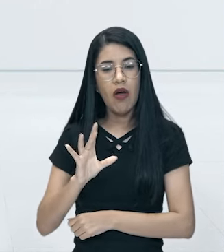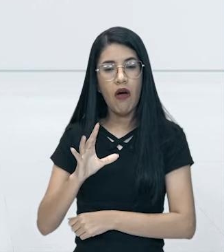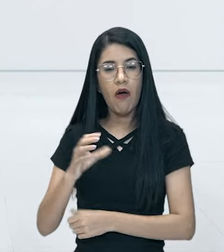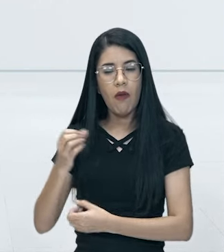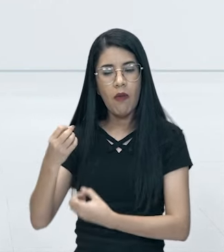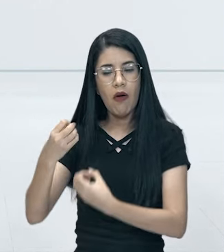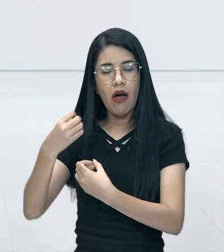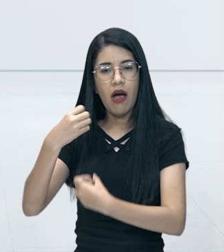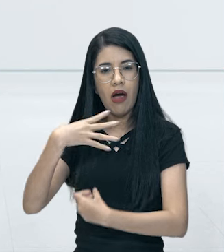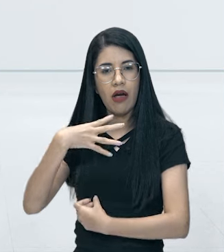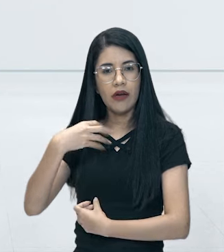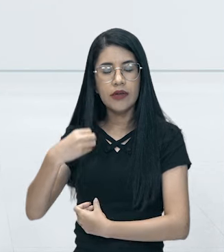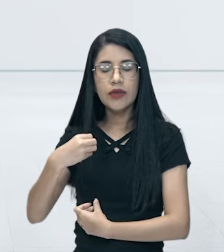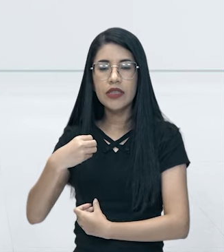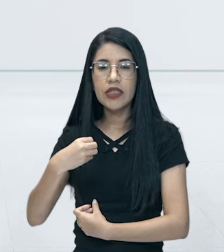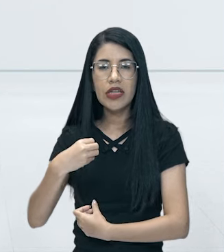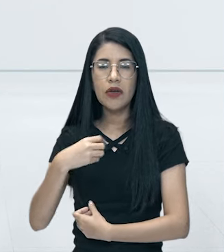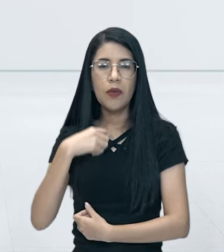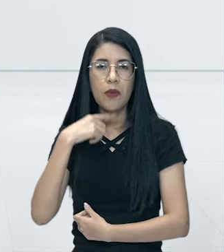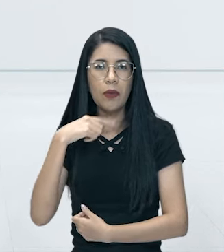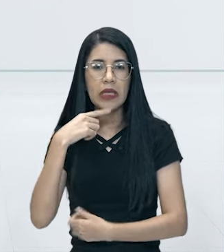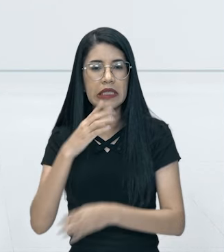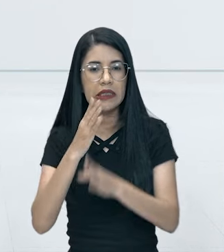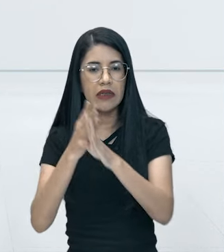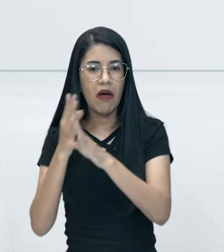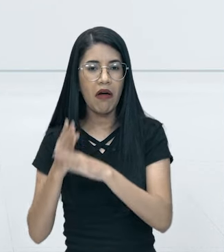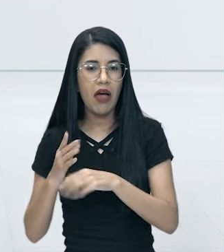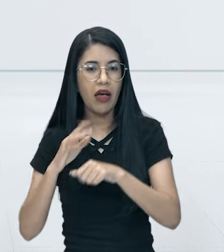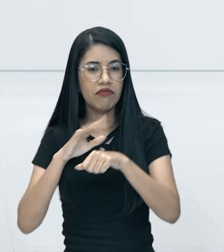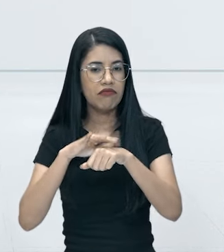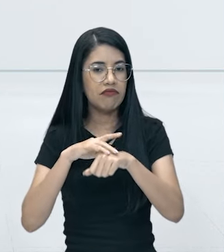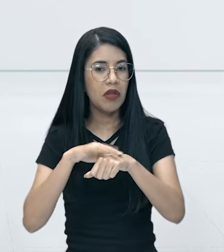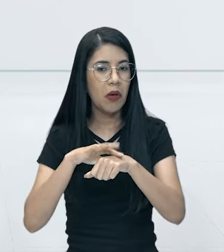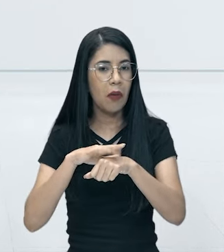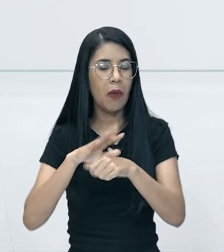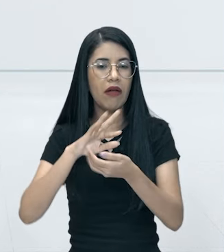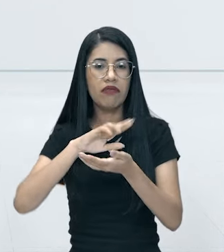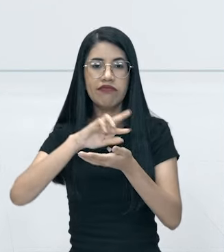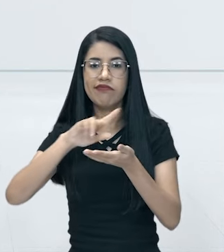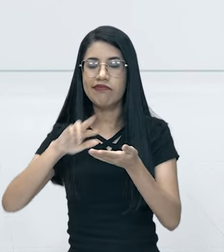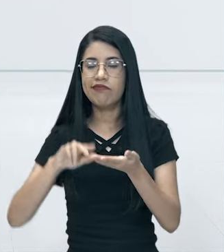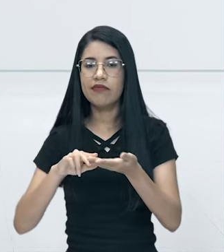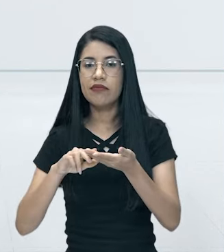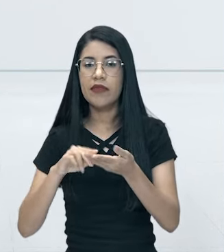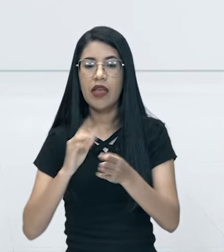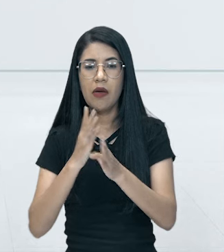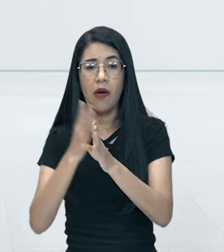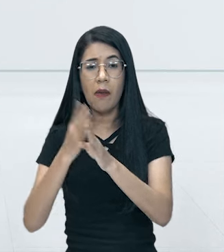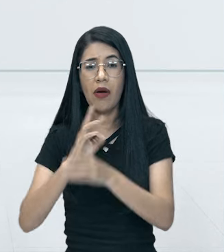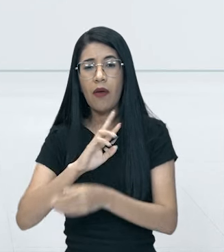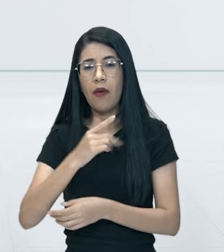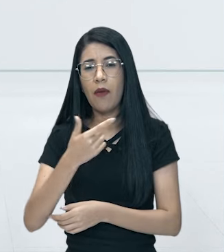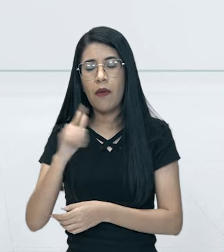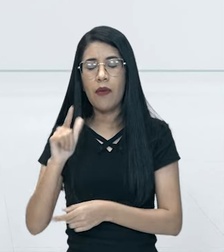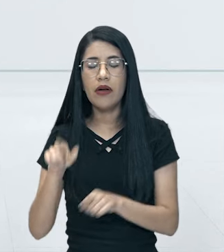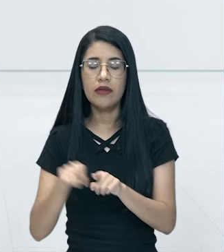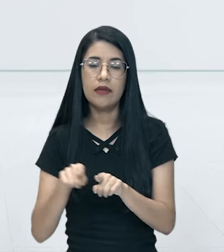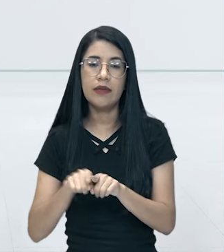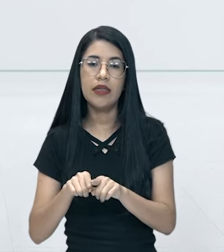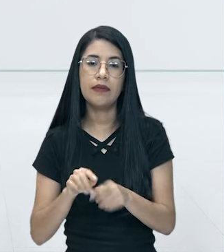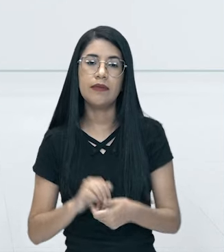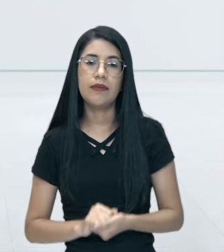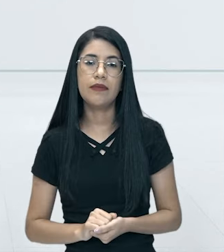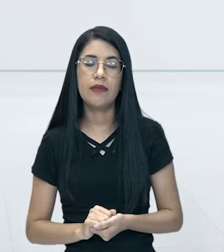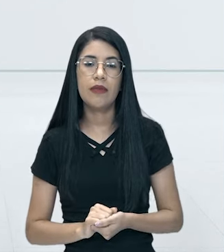ver determinadas doenças, descobrir melhores coisas, porque com a ressonância, como eu disse aí